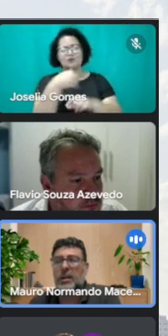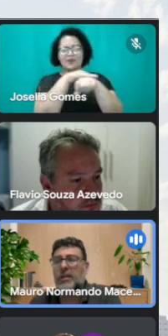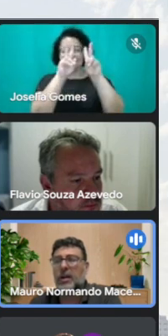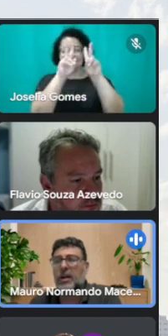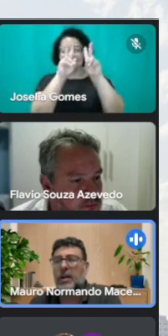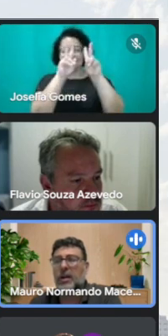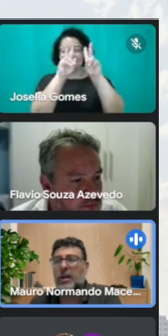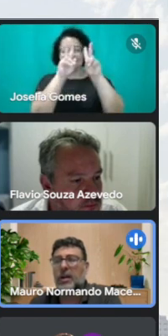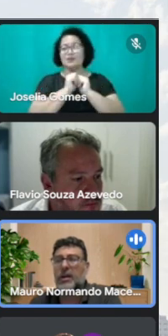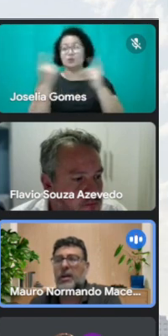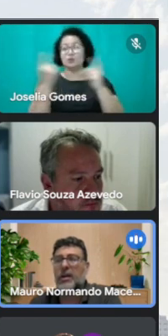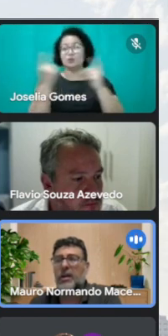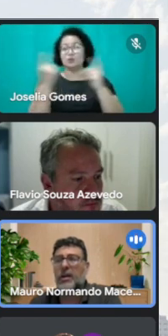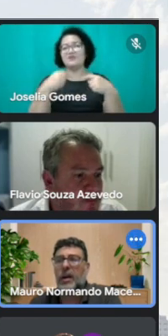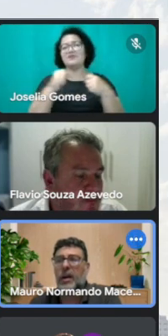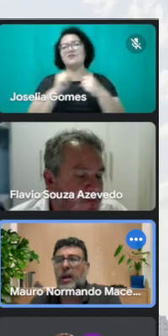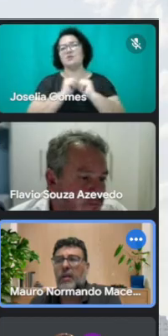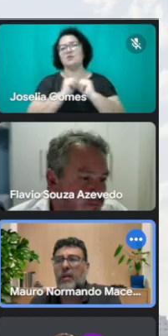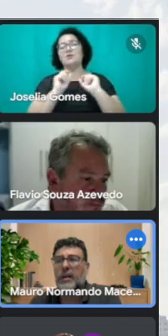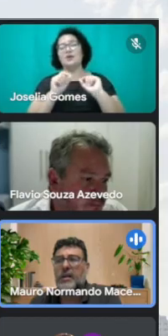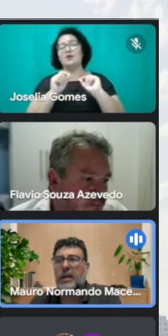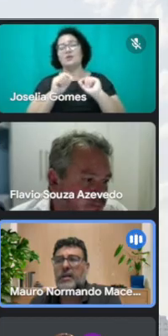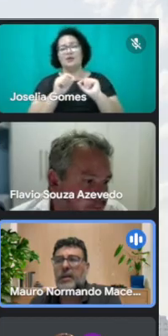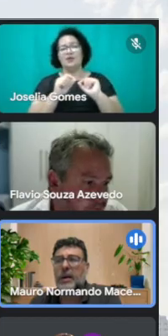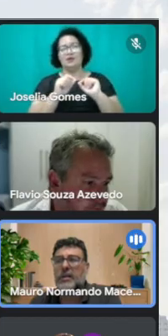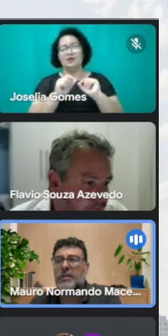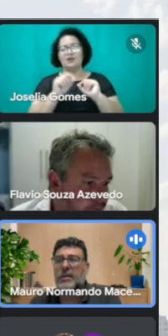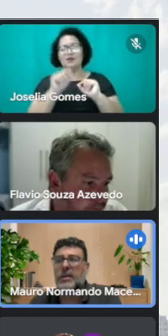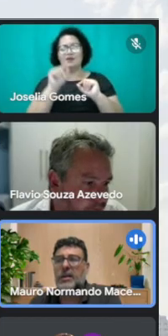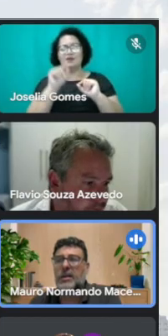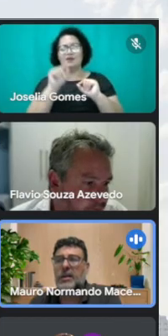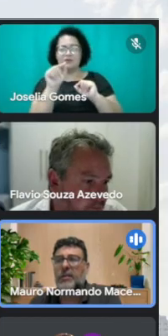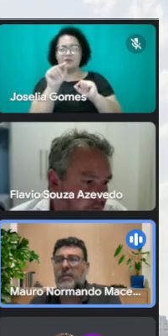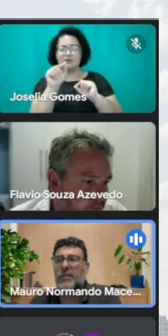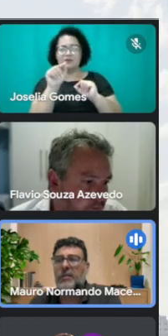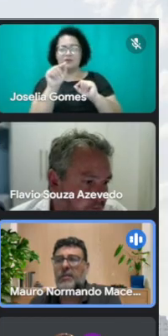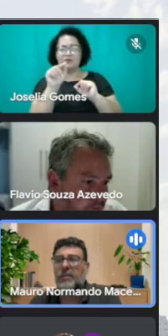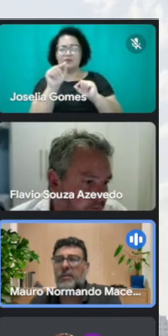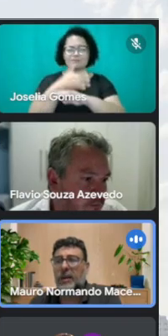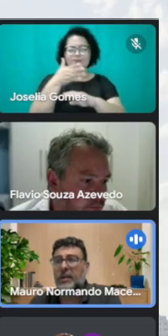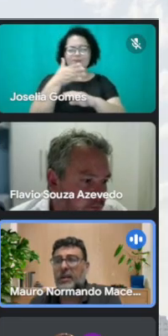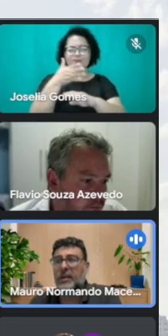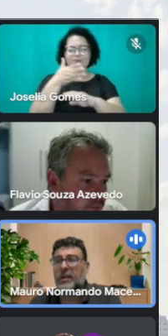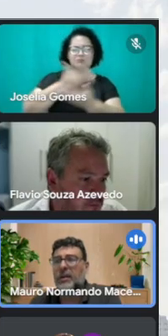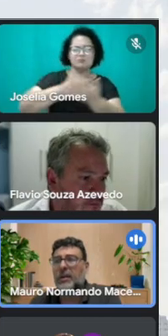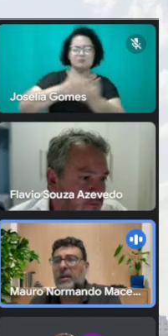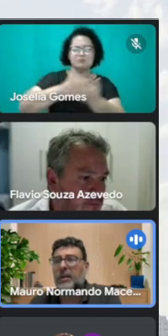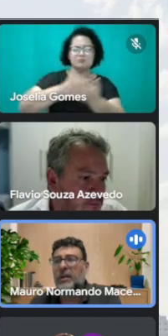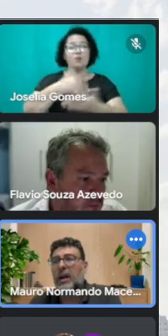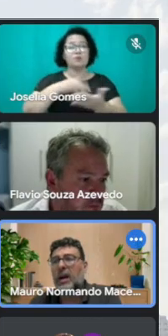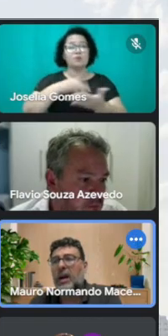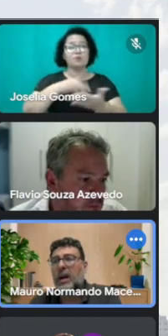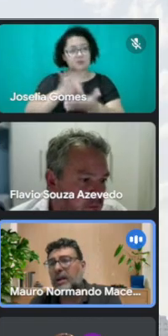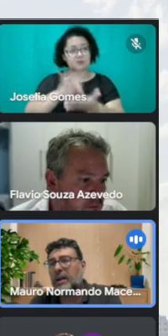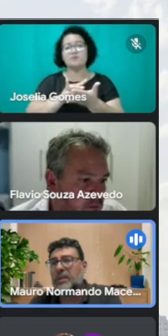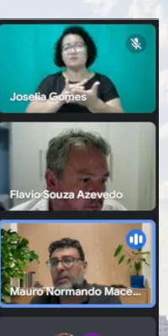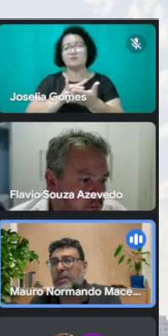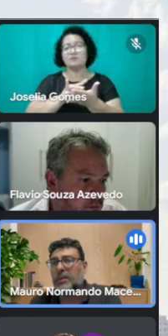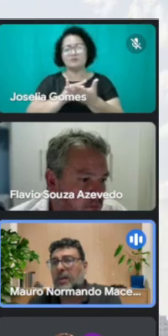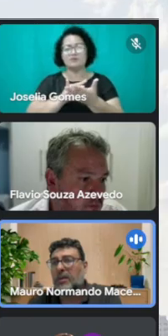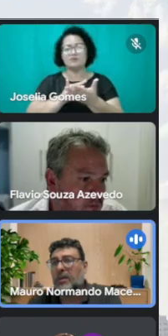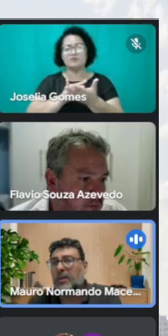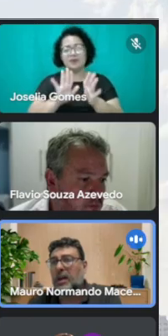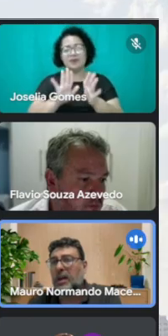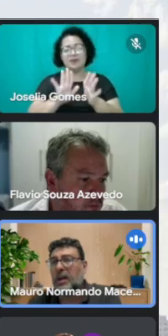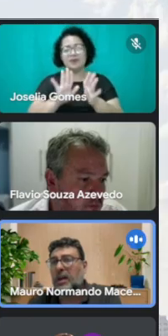desse desafio que é de você fazer essa participação, né, de forma efetiva, né? E é um aprendizagem,